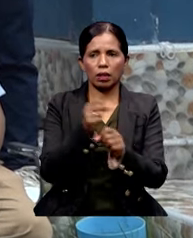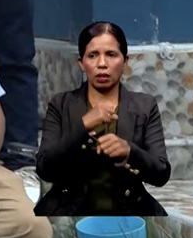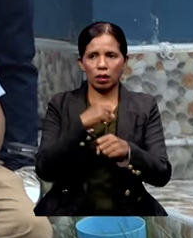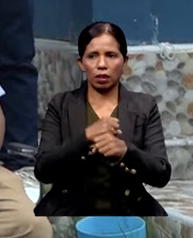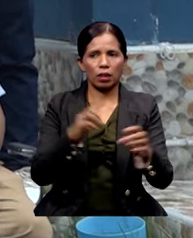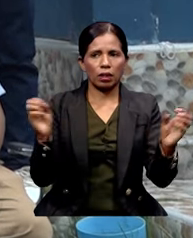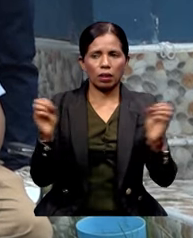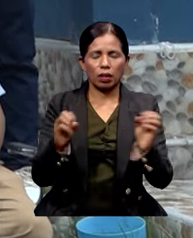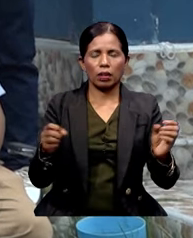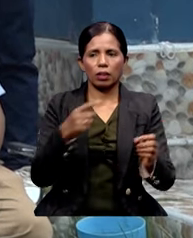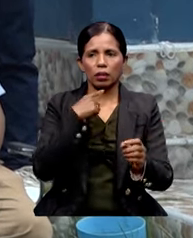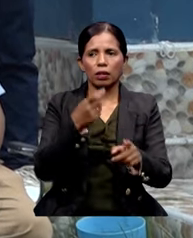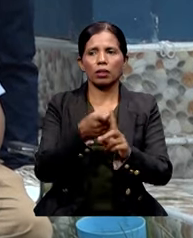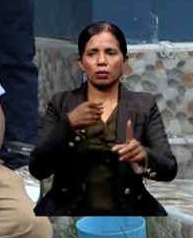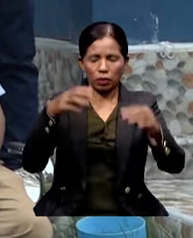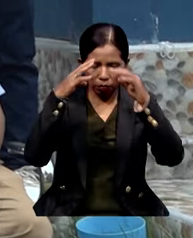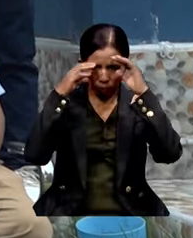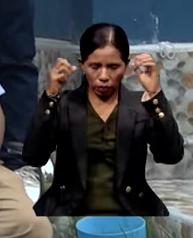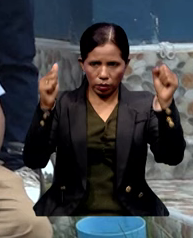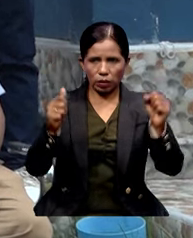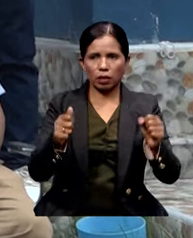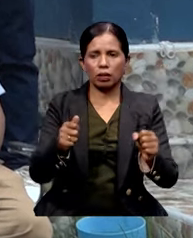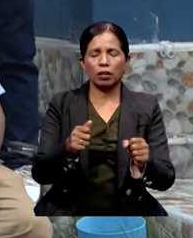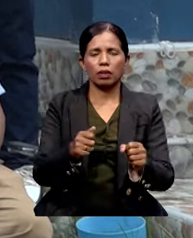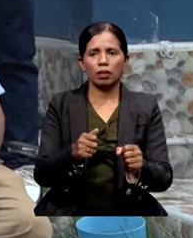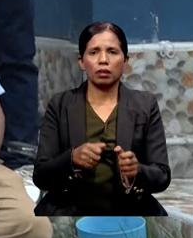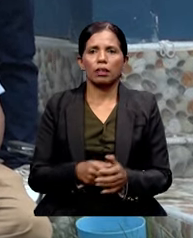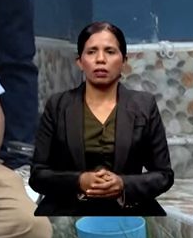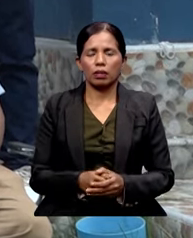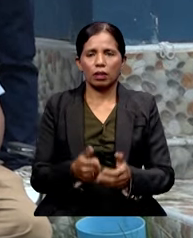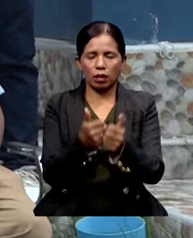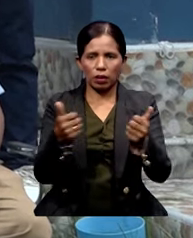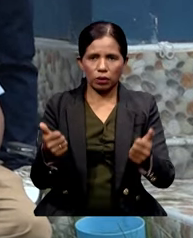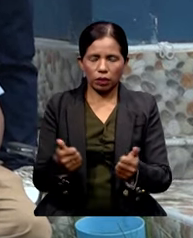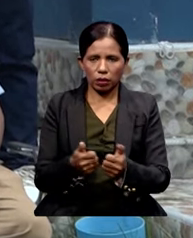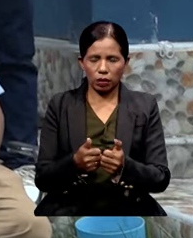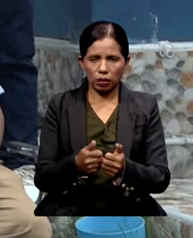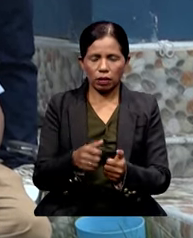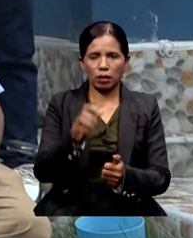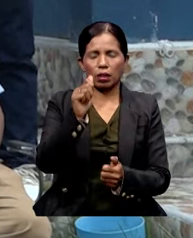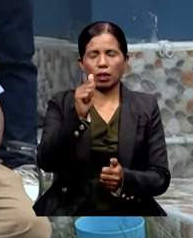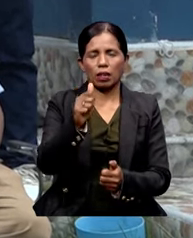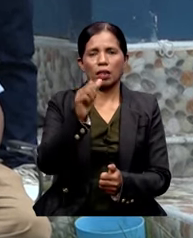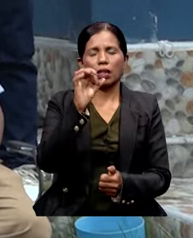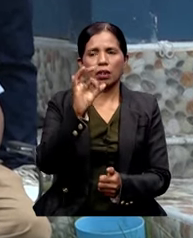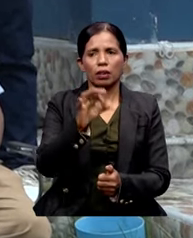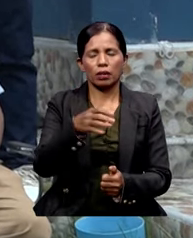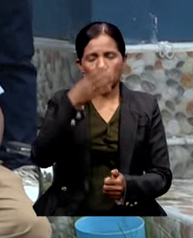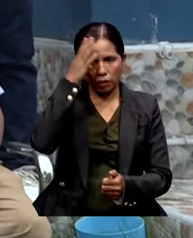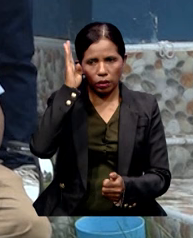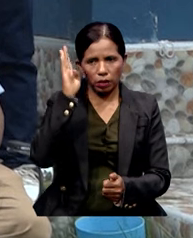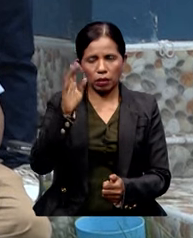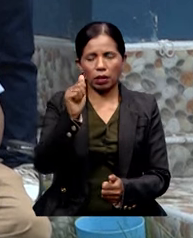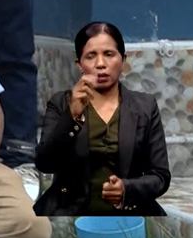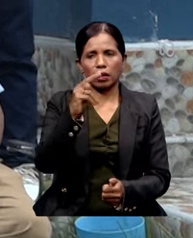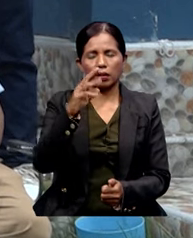iha autorizasaun husi presidente atual Asosiasaun Arbitragem Timor-Leste, senhor